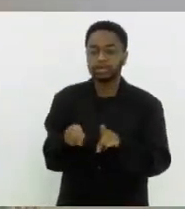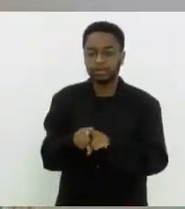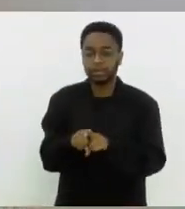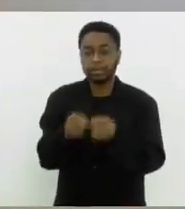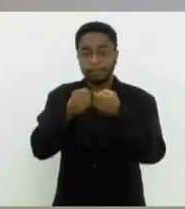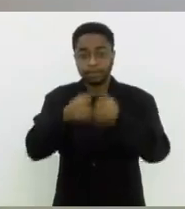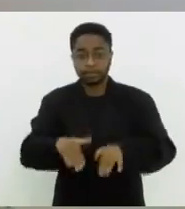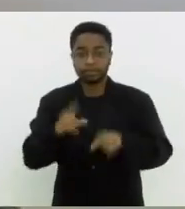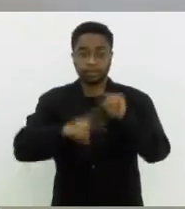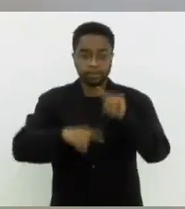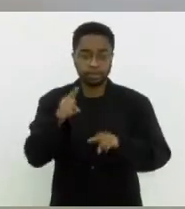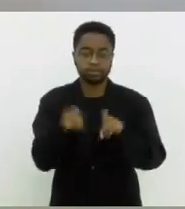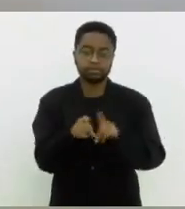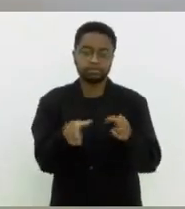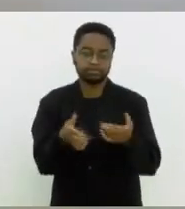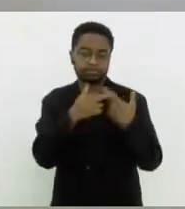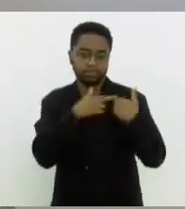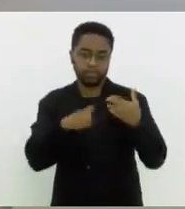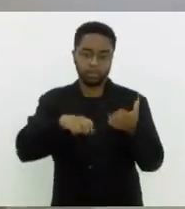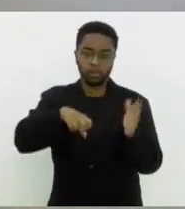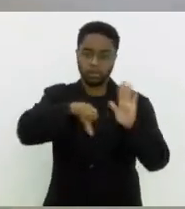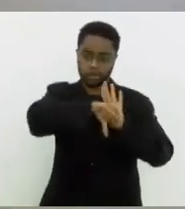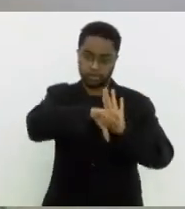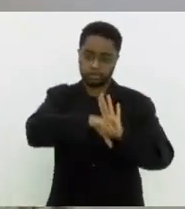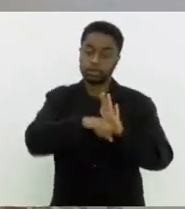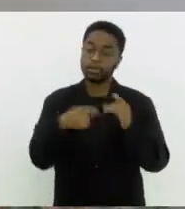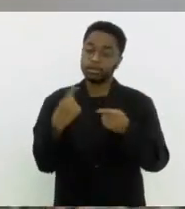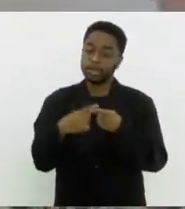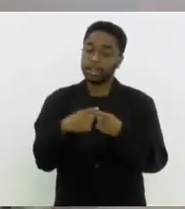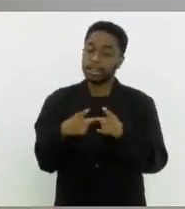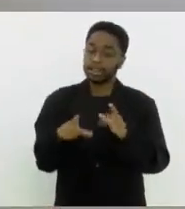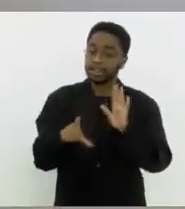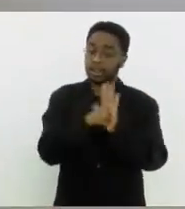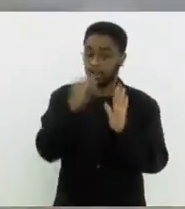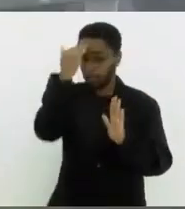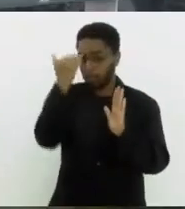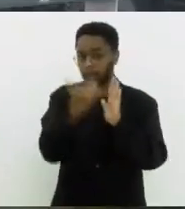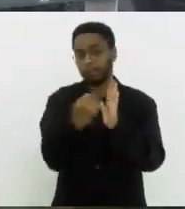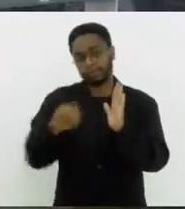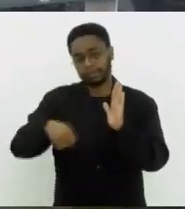material e responsabilidade criminal. Lei do pitbull, cumpra-se.